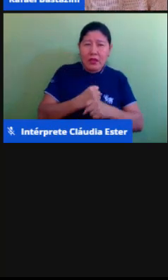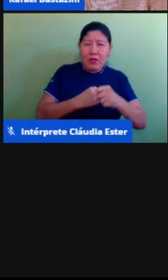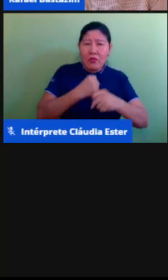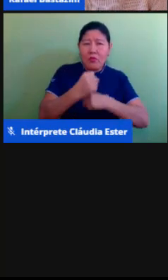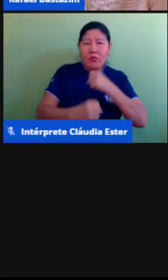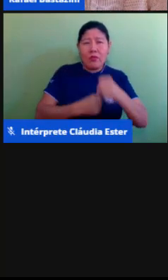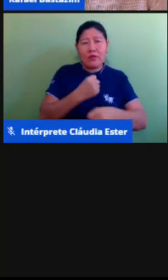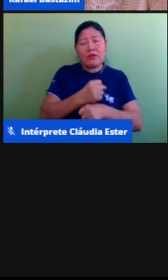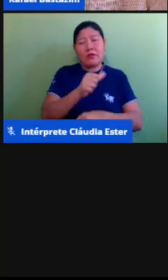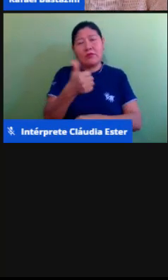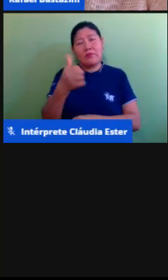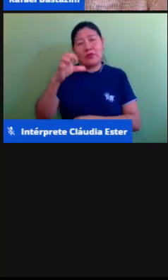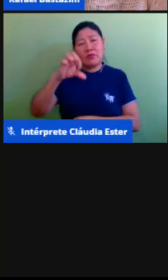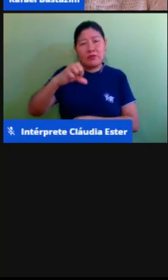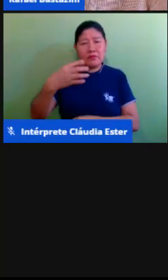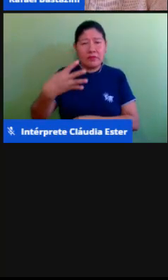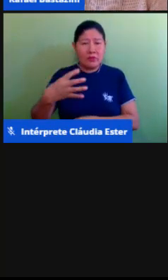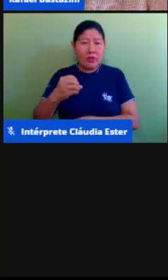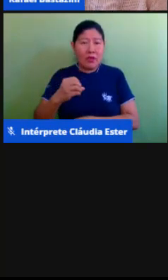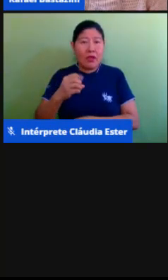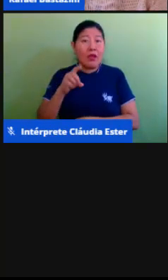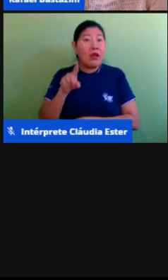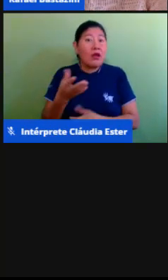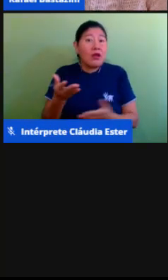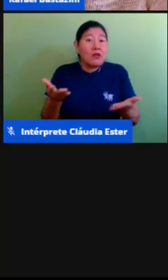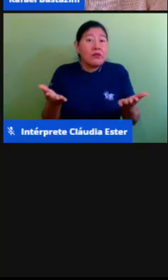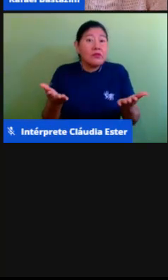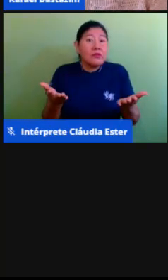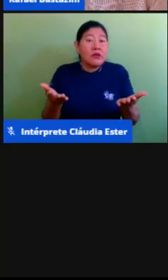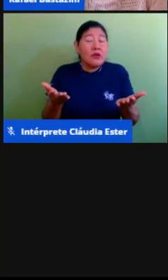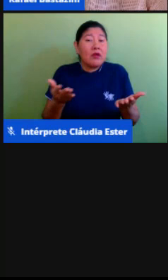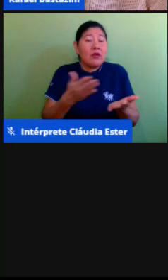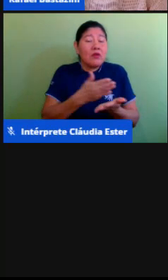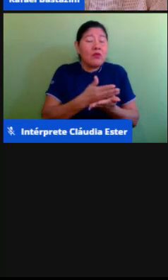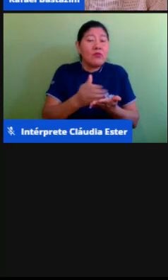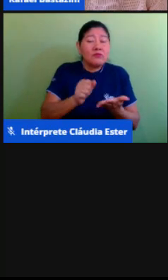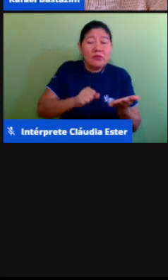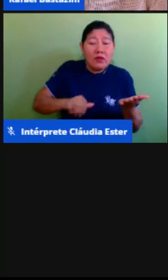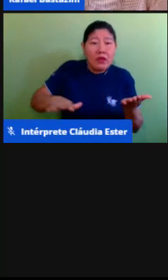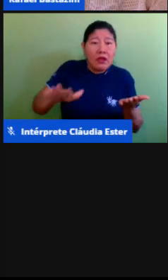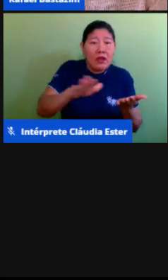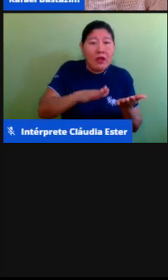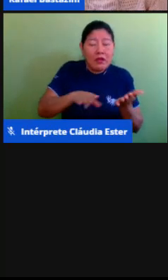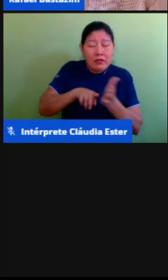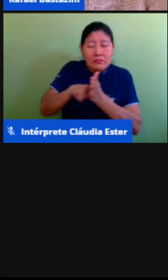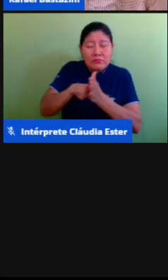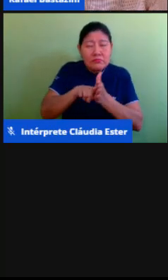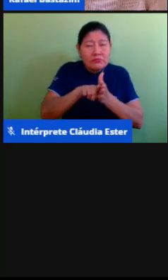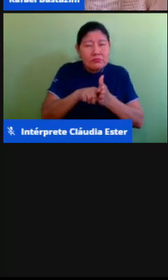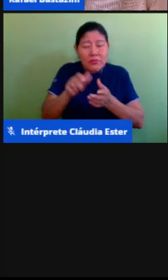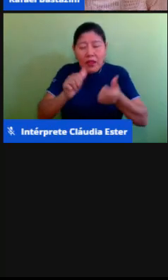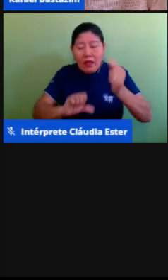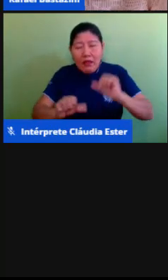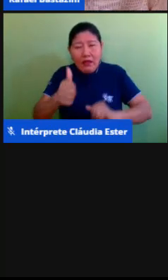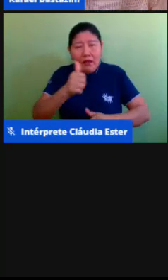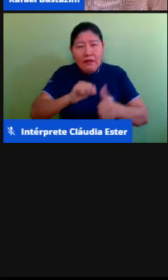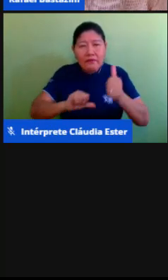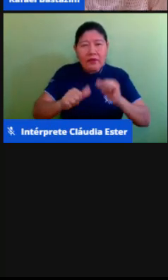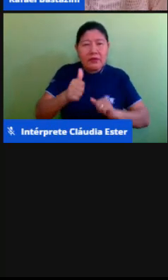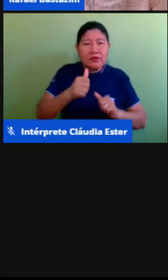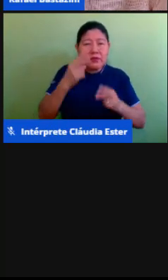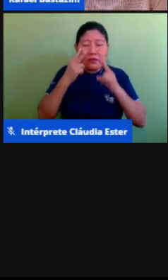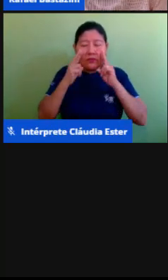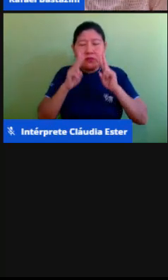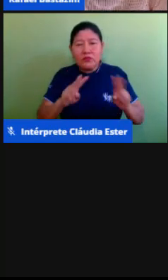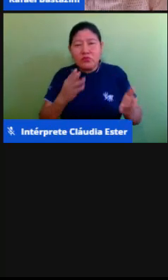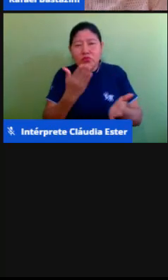Nesse período, a paisagem ela é analisada essencialmente por meio da sua gênese e morfologia. O